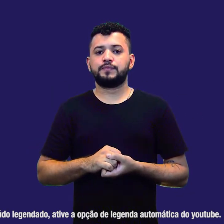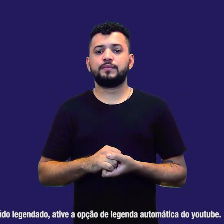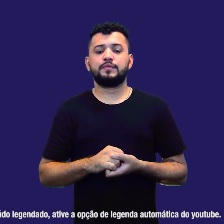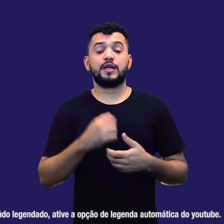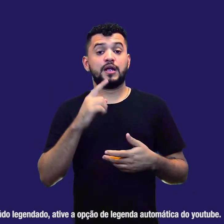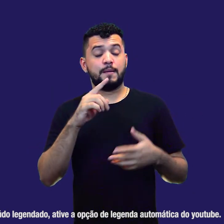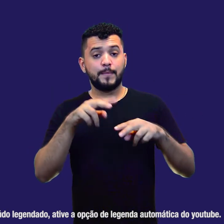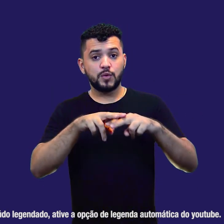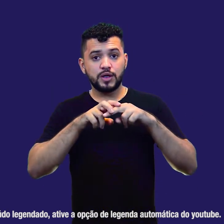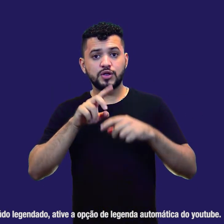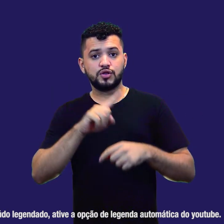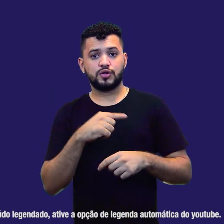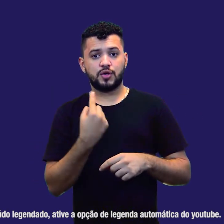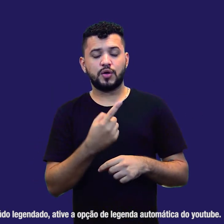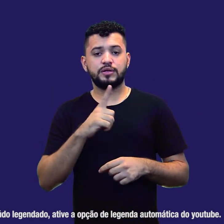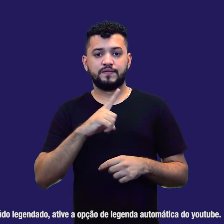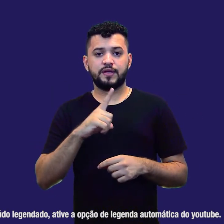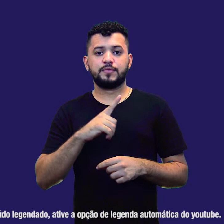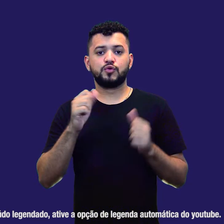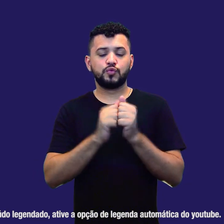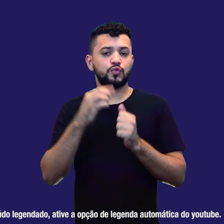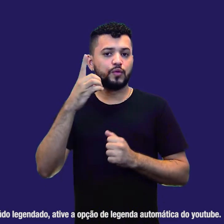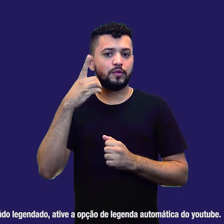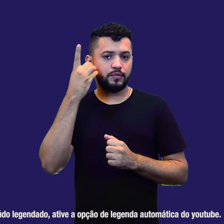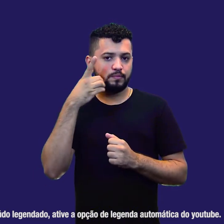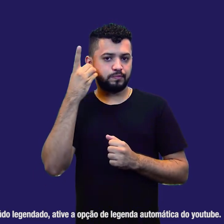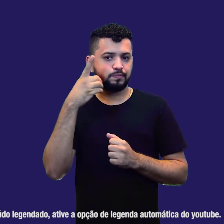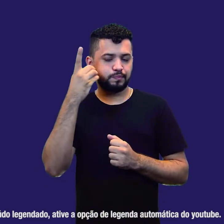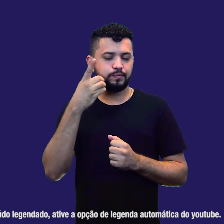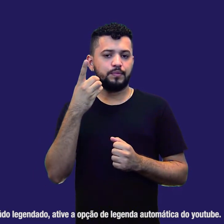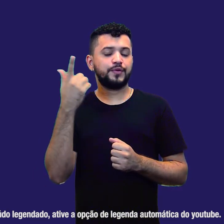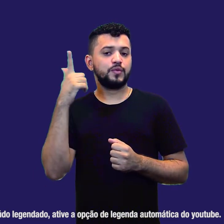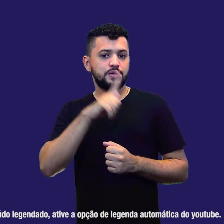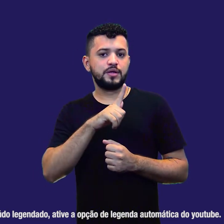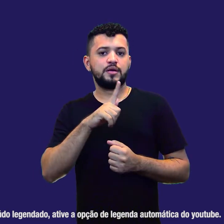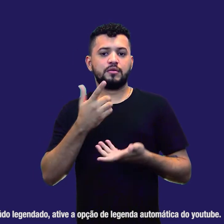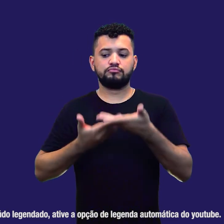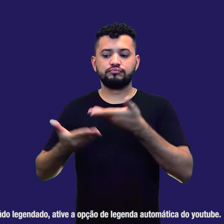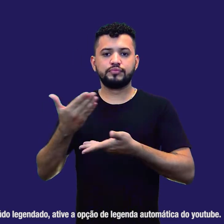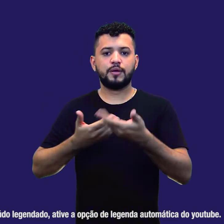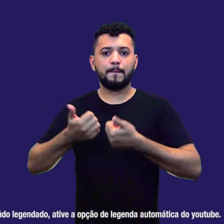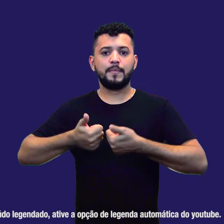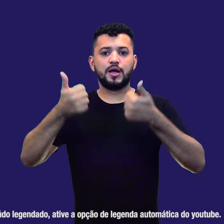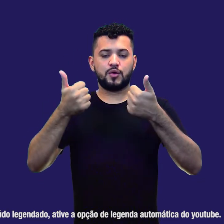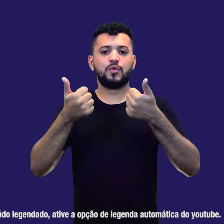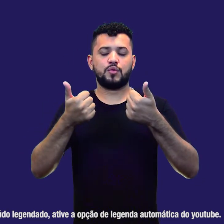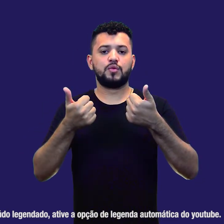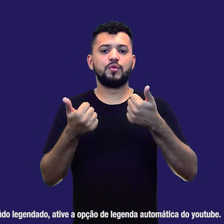tendo um deputado que conseguiu articular, ele era da oposição,